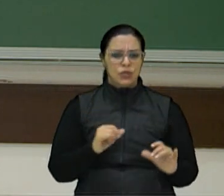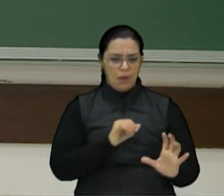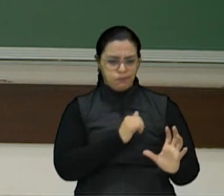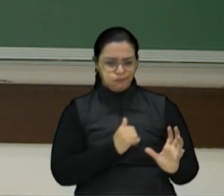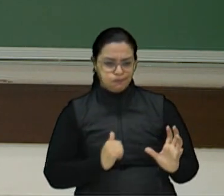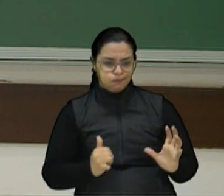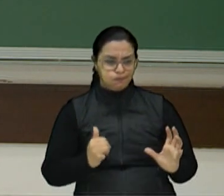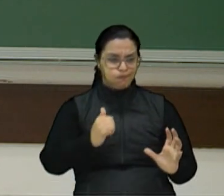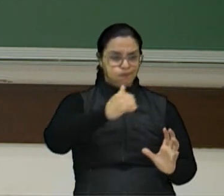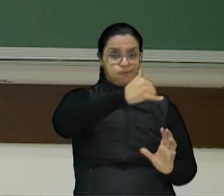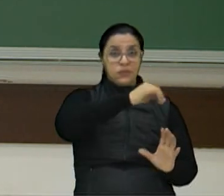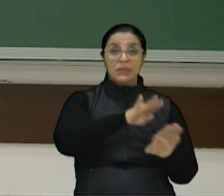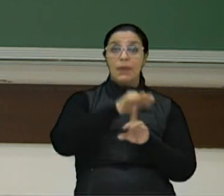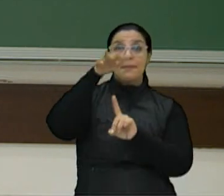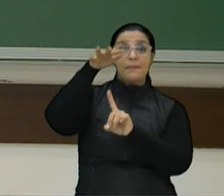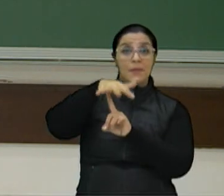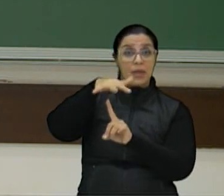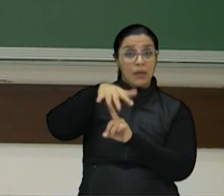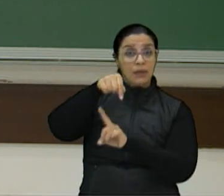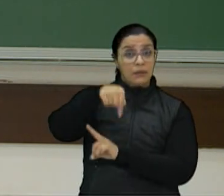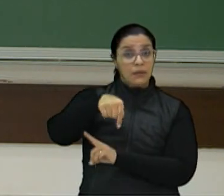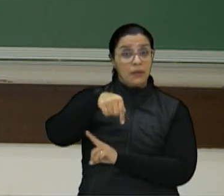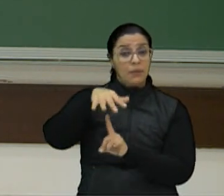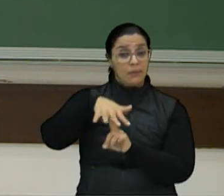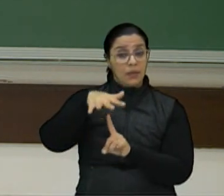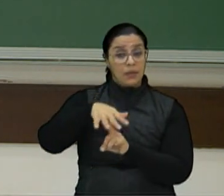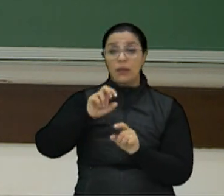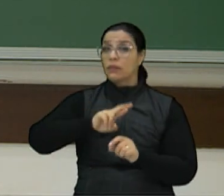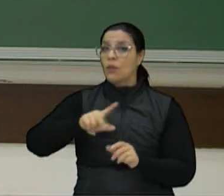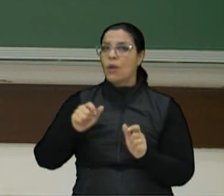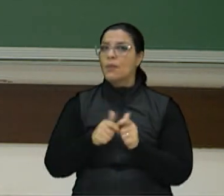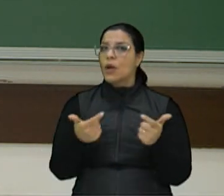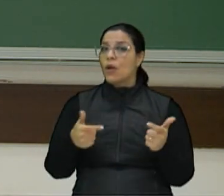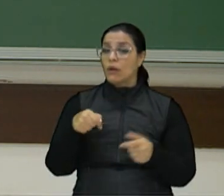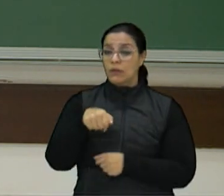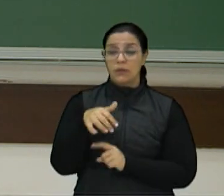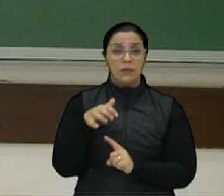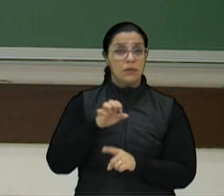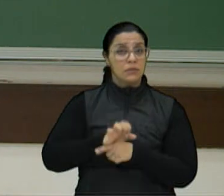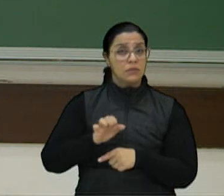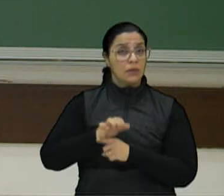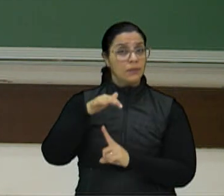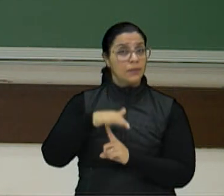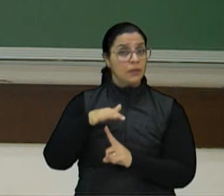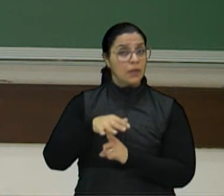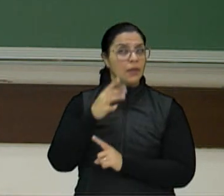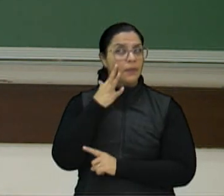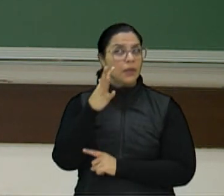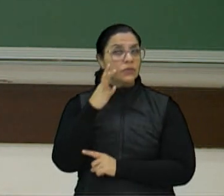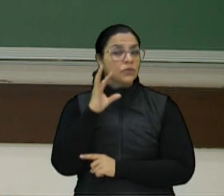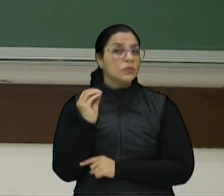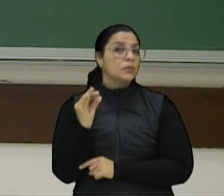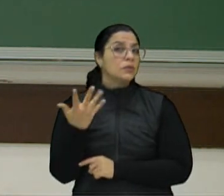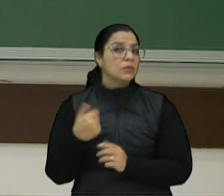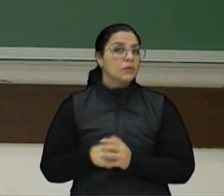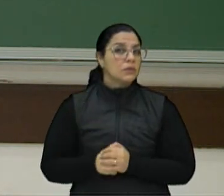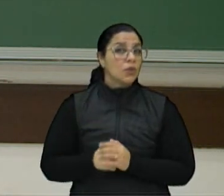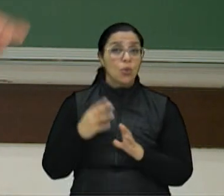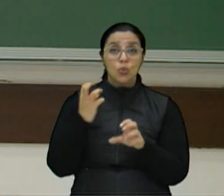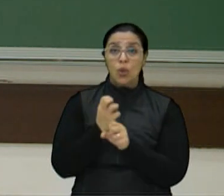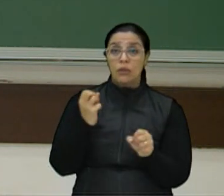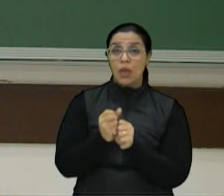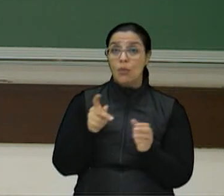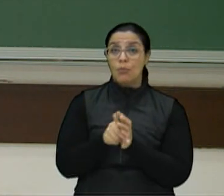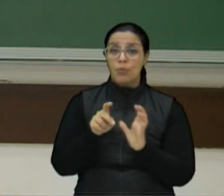no estado do Paraná, que não é um dos maiores do nosso país, certo? Você imagina isso? O tanto